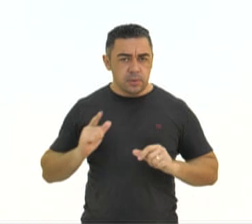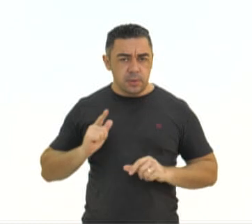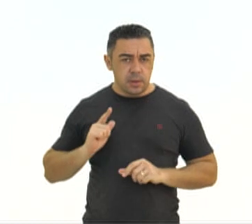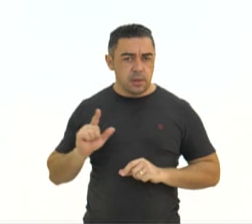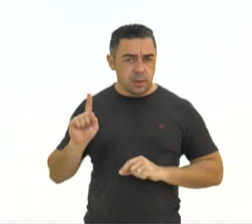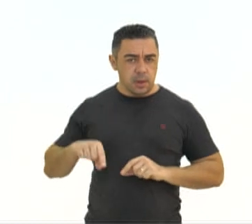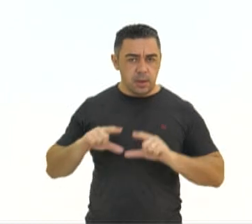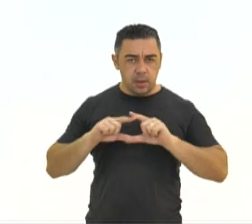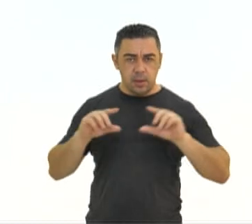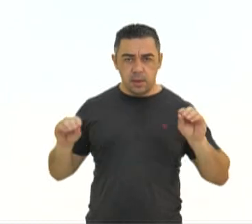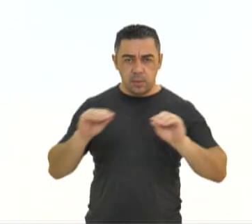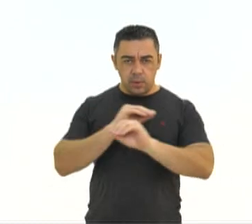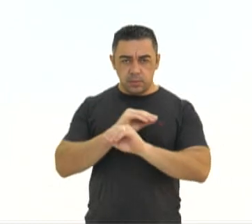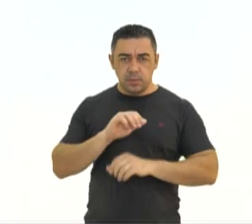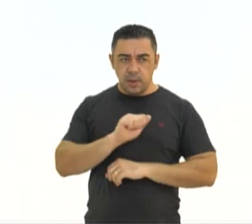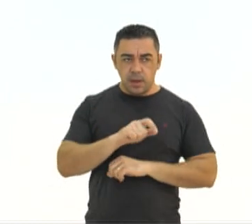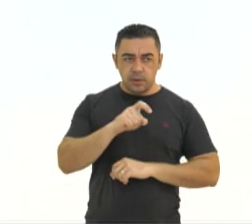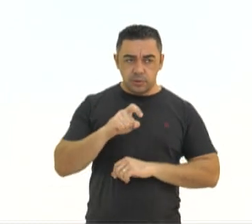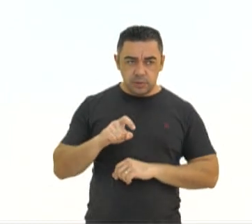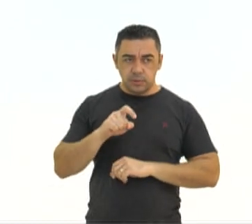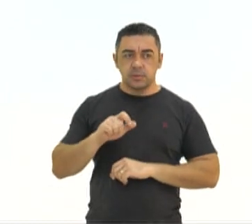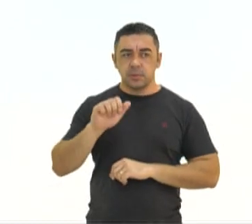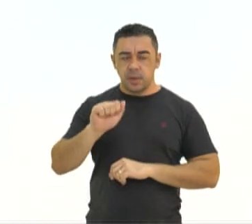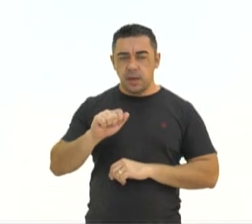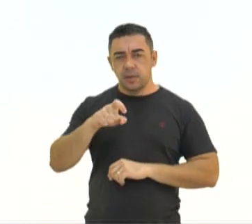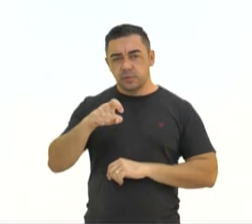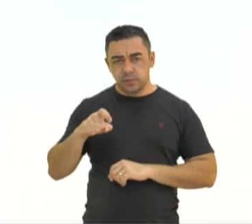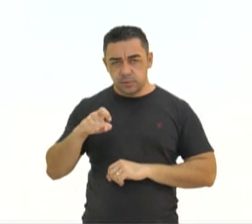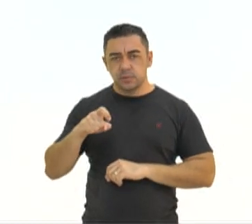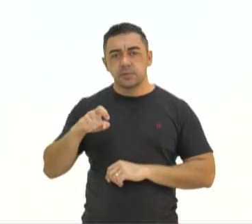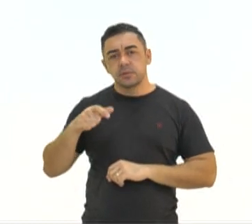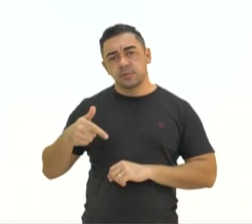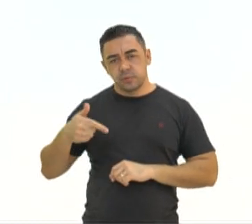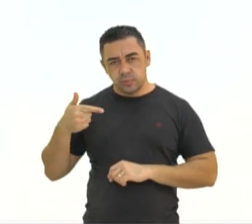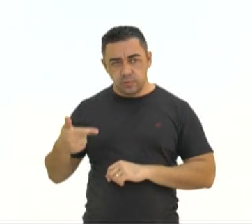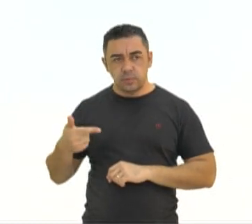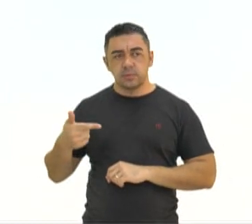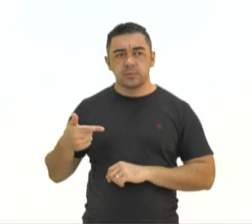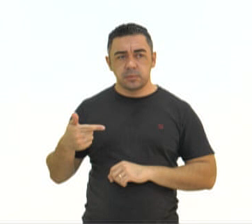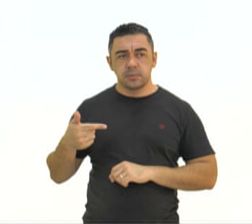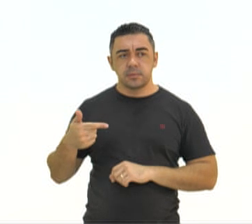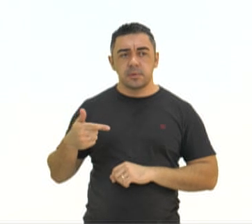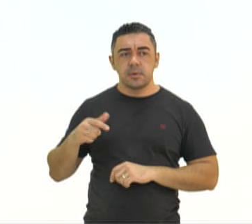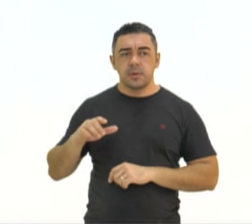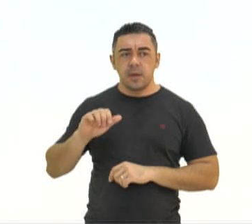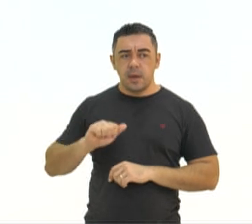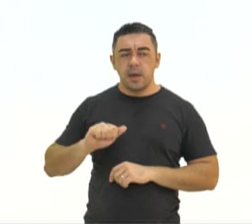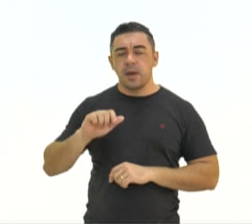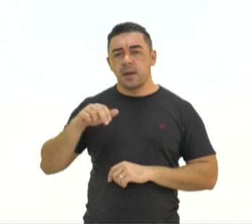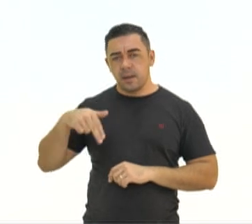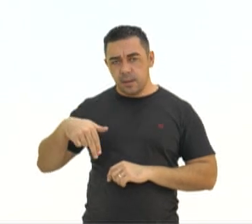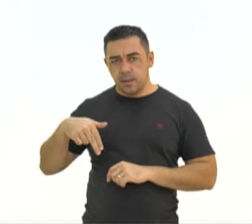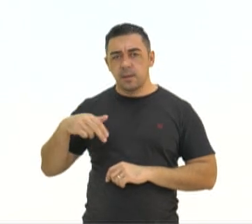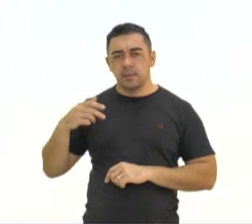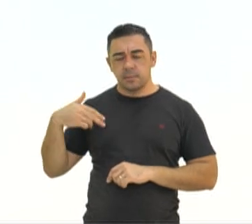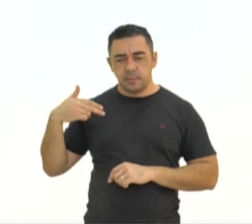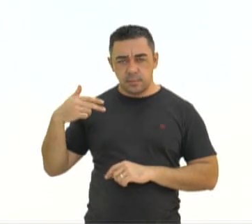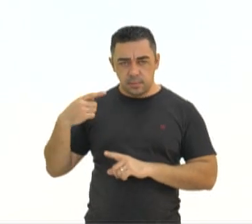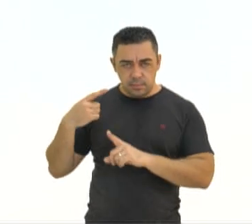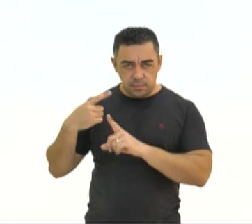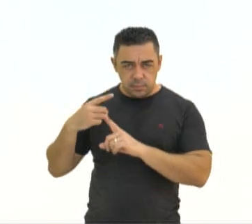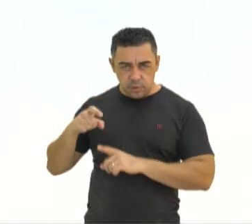forma ax mais ax2, né? A2 mais x2 mais